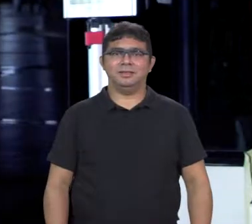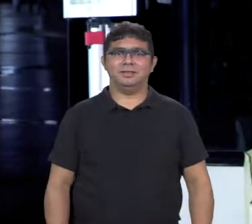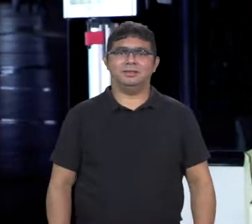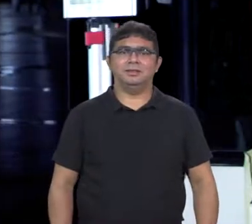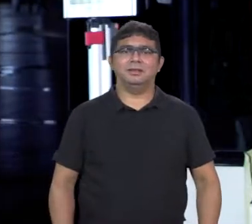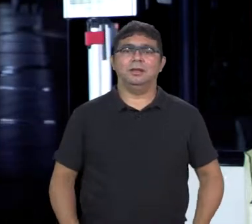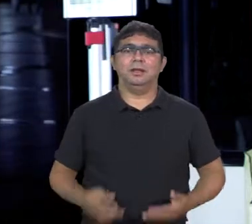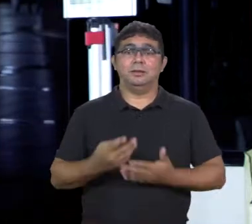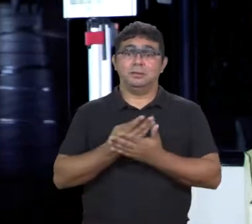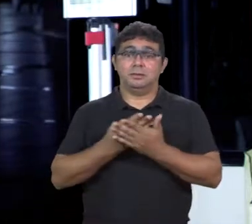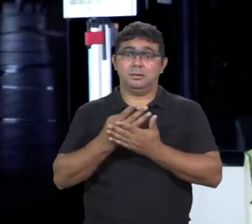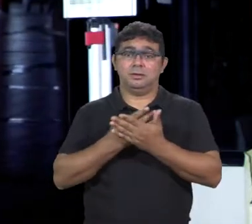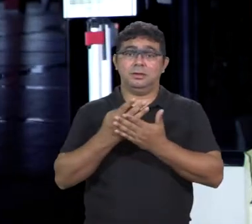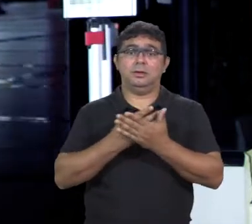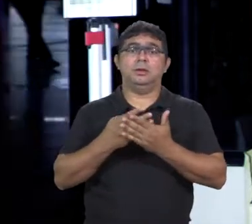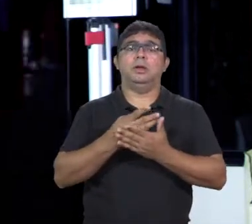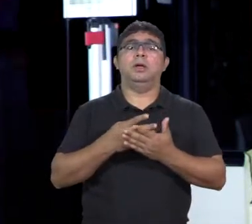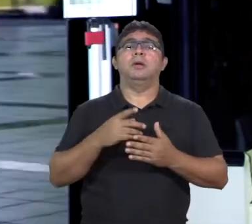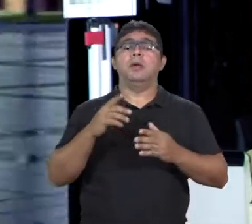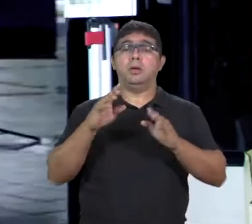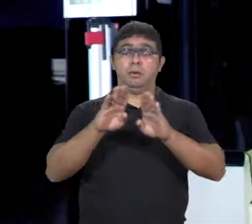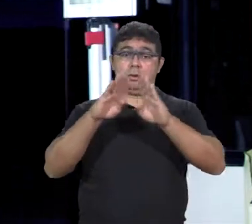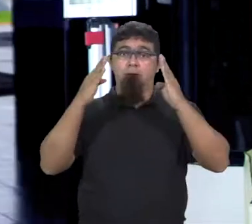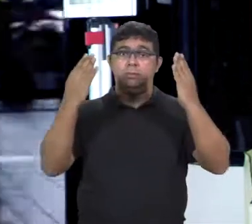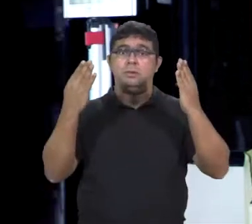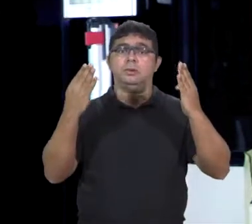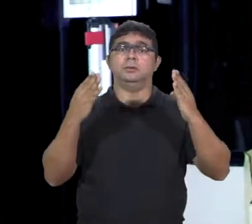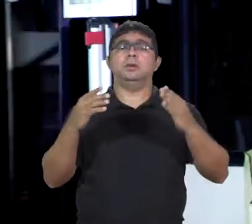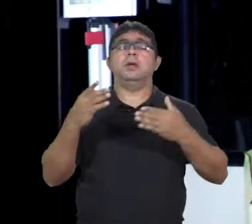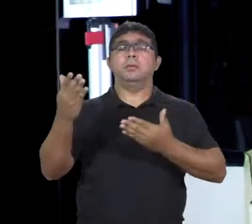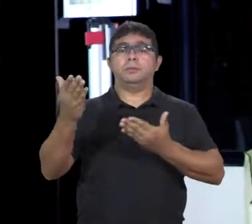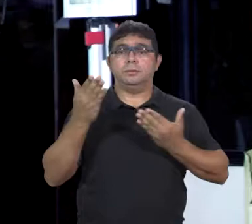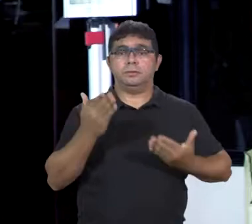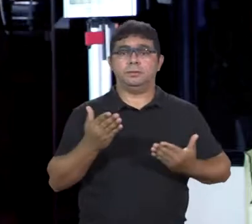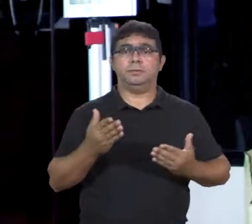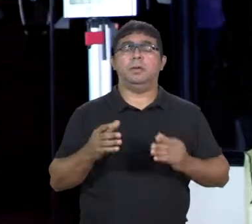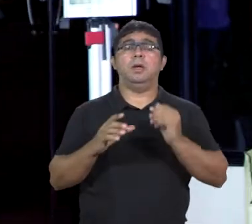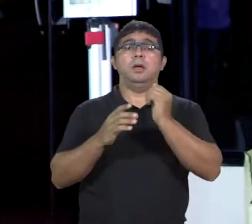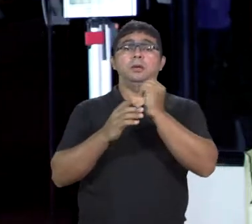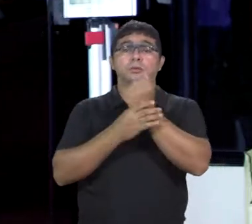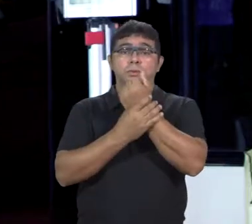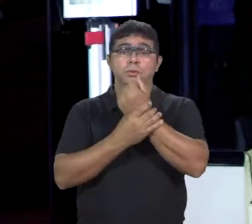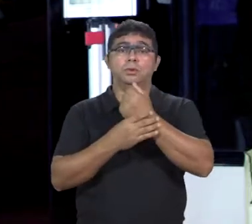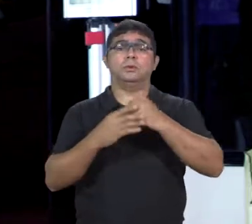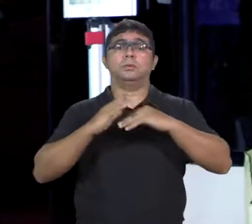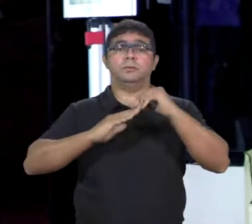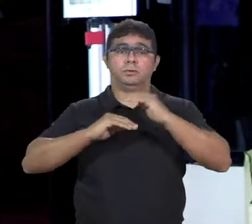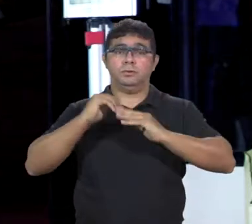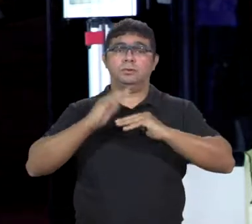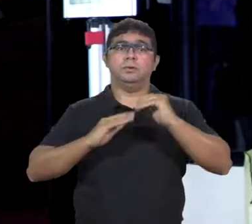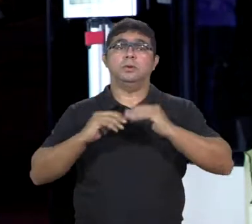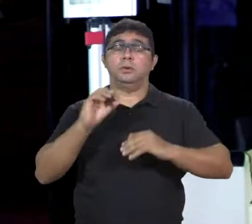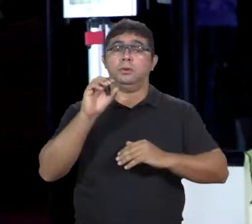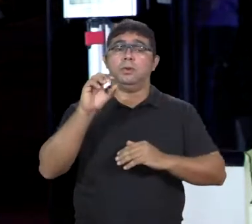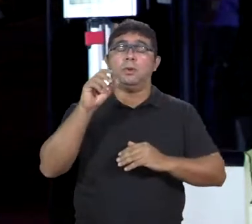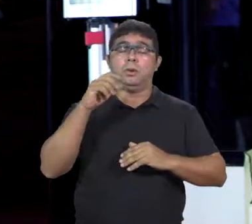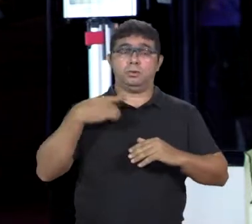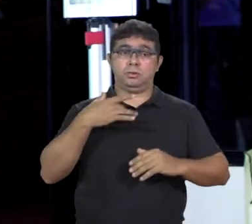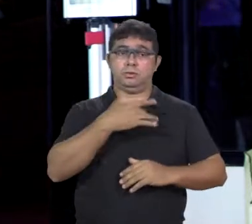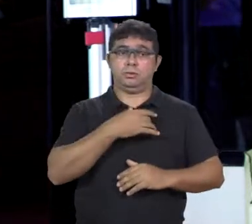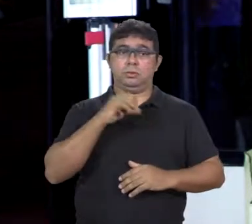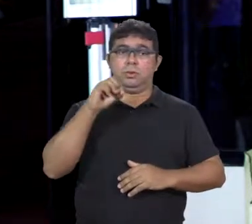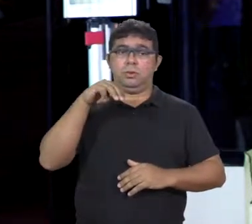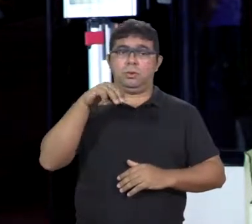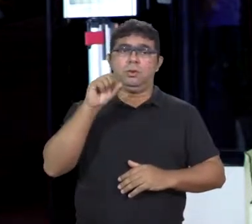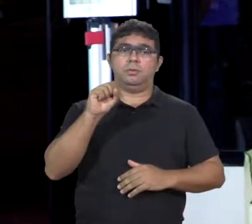O Centro Cultural dos Povos da Amazônia abre as portas para receber você, com total segurança, baseado nas recomendações